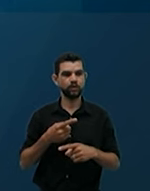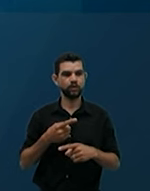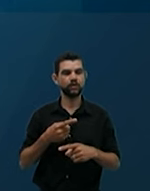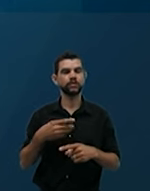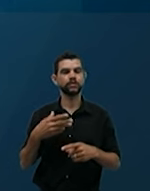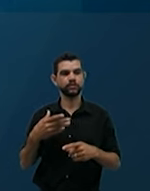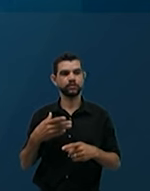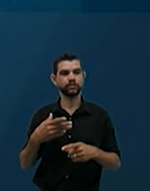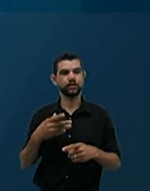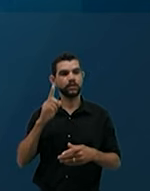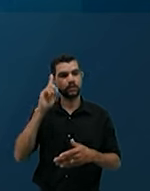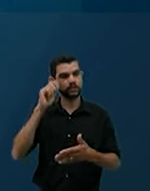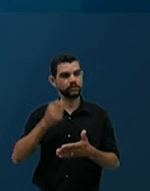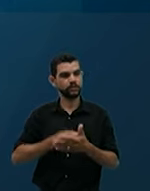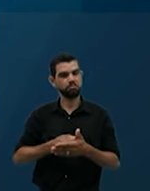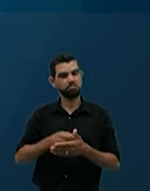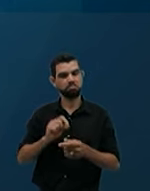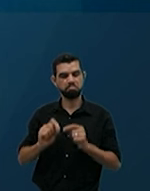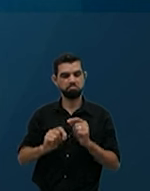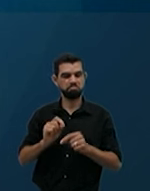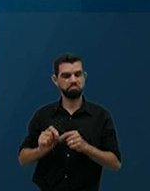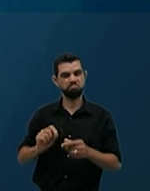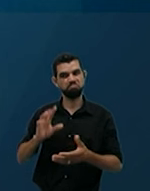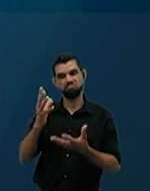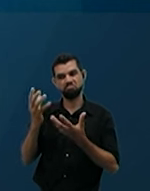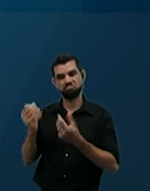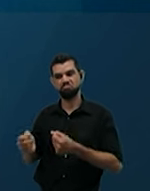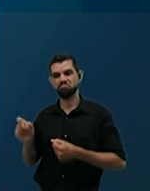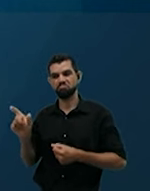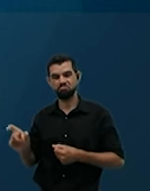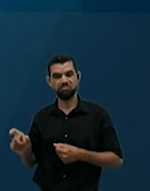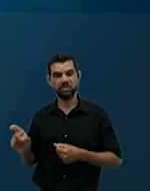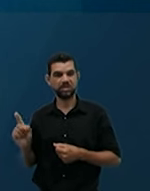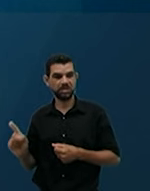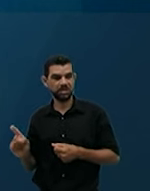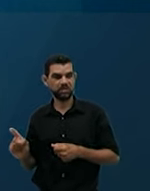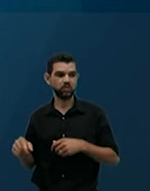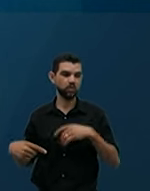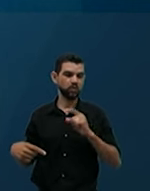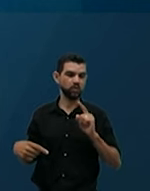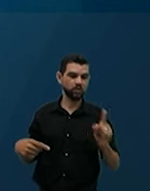isso, mas tendo entre a previsão do artigo